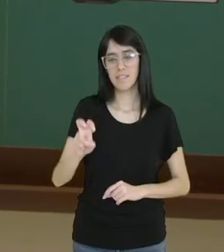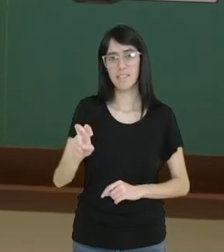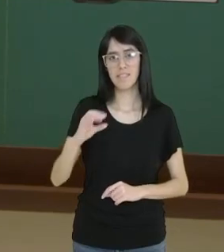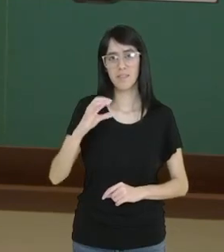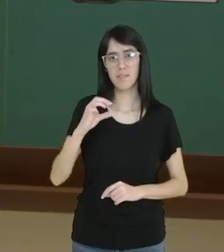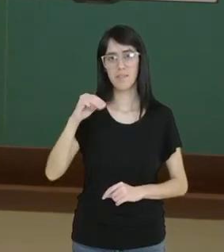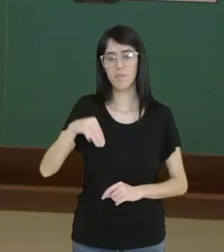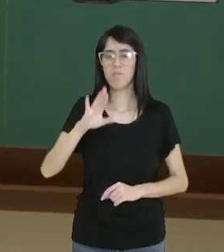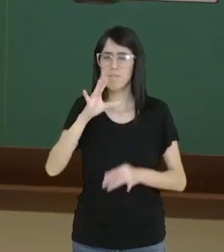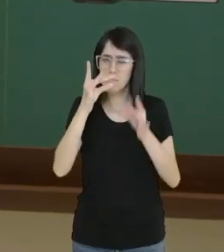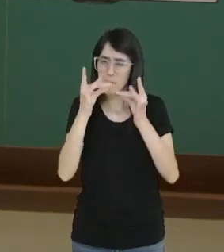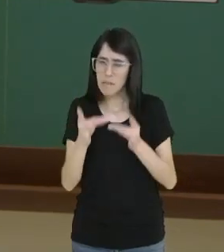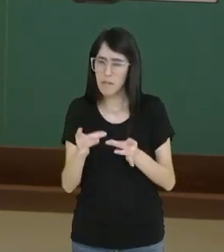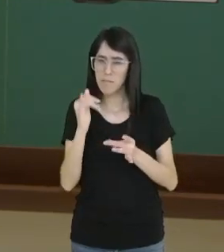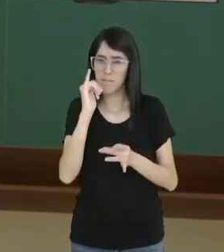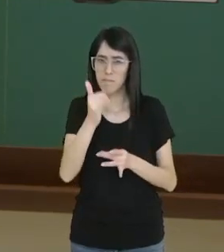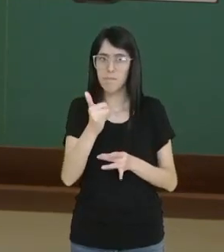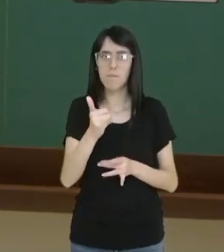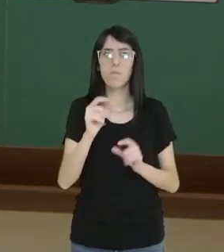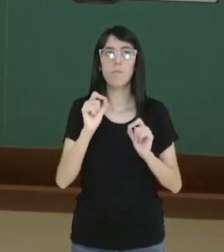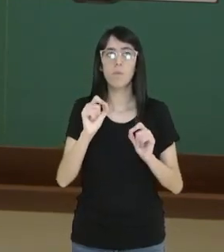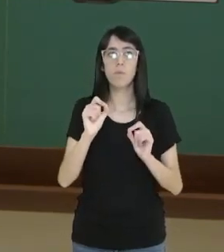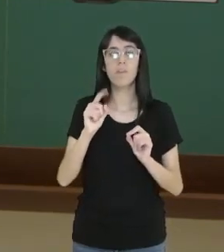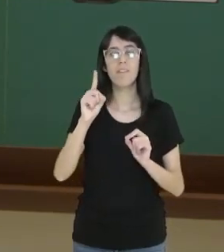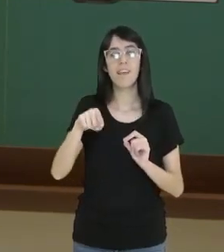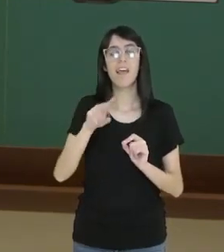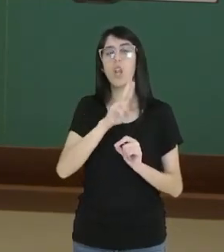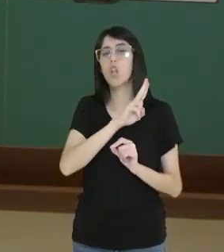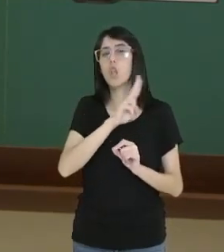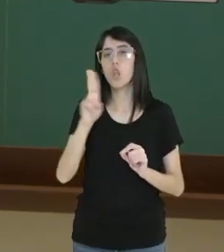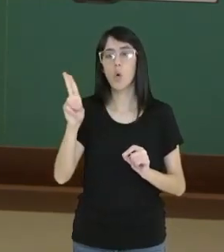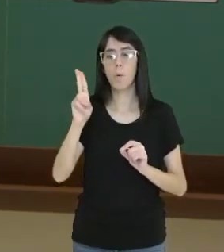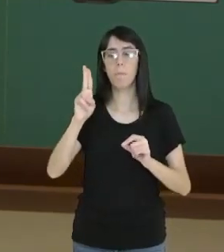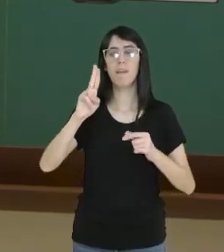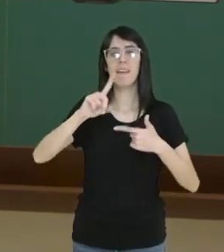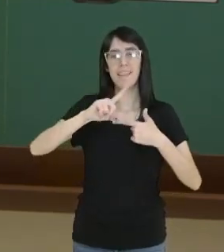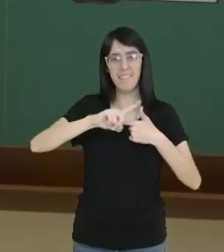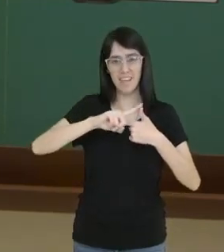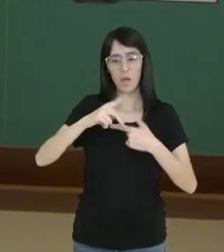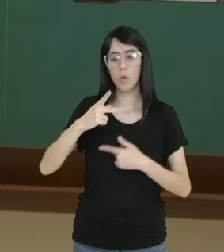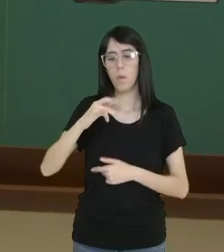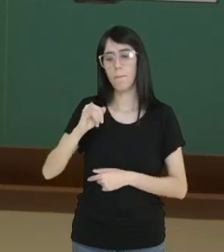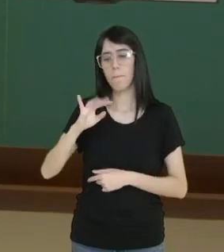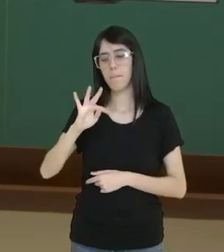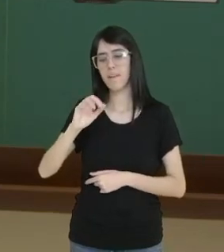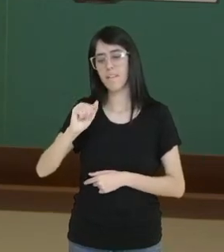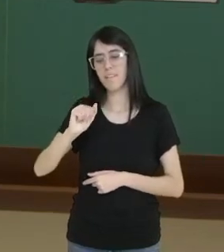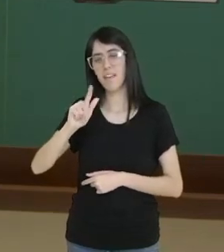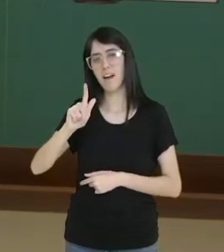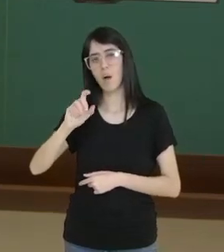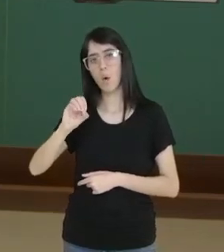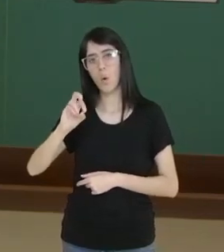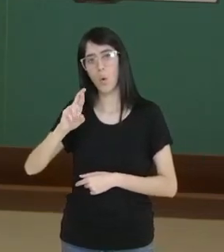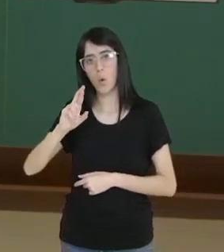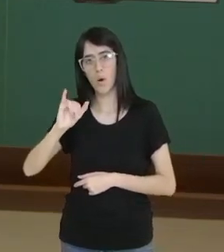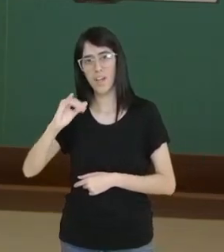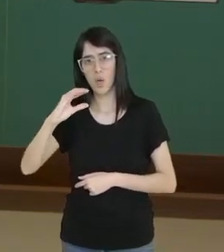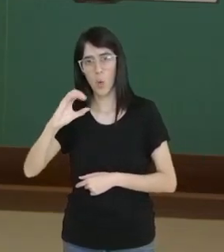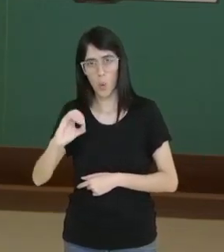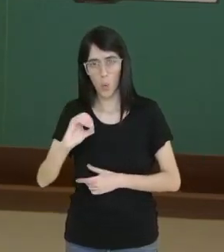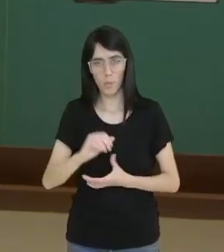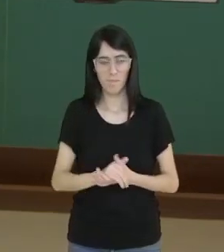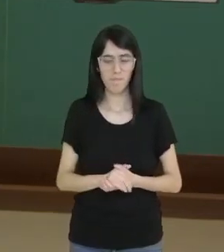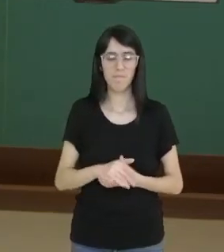Só um detalhe aqui, ó. Esse aqui é chamado triângulo pitagórico. Catetos 3, 4, a hipotenusa vai ser